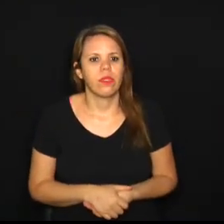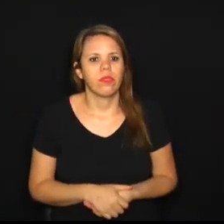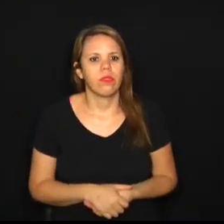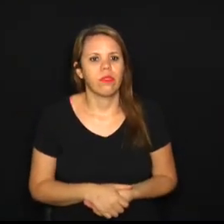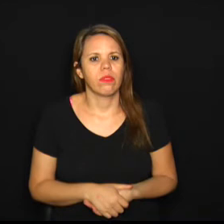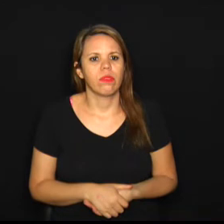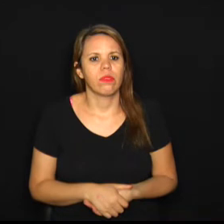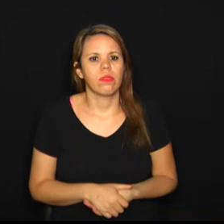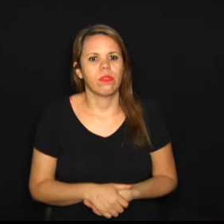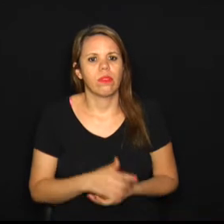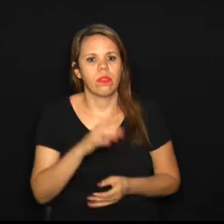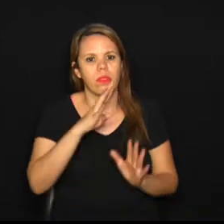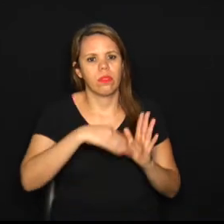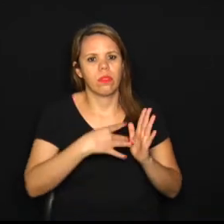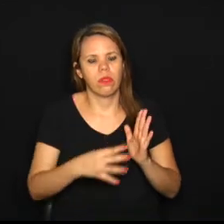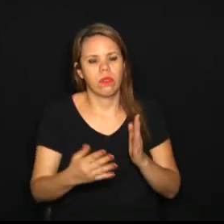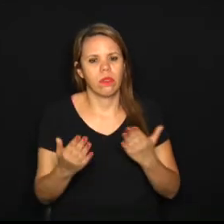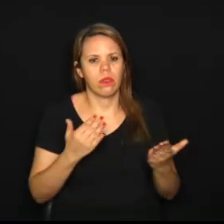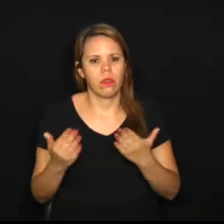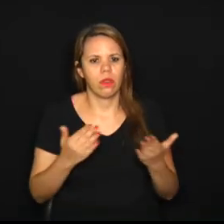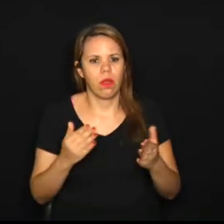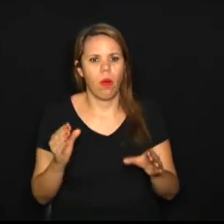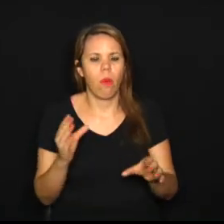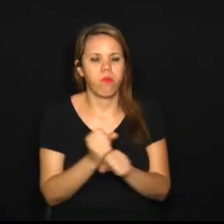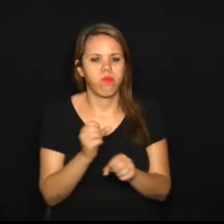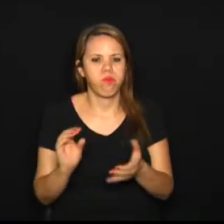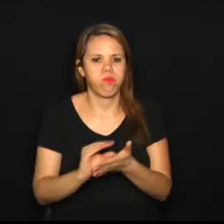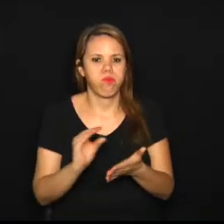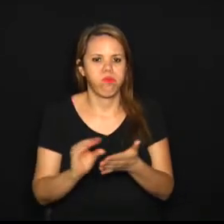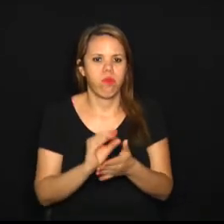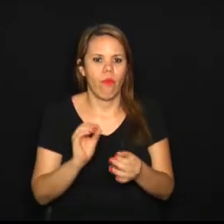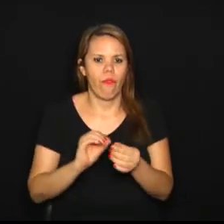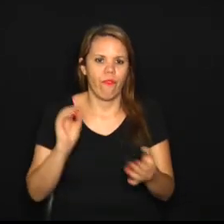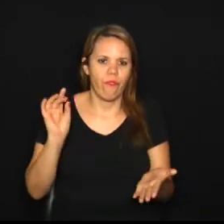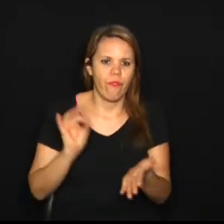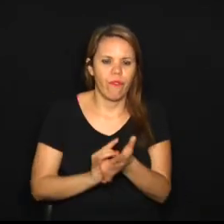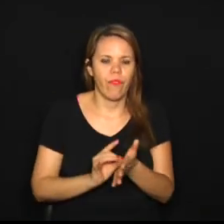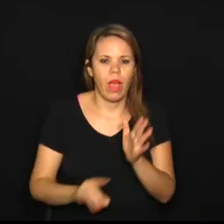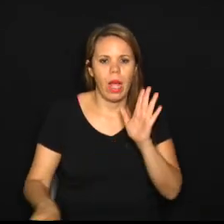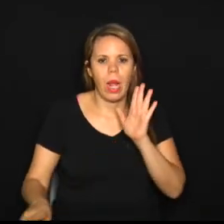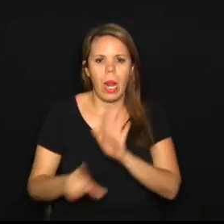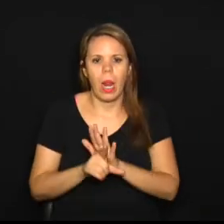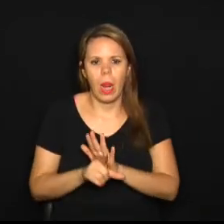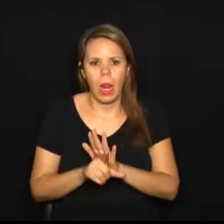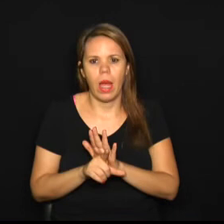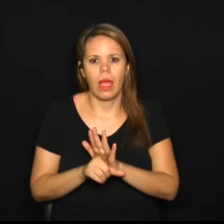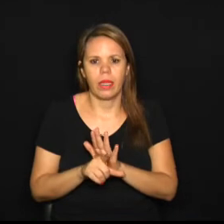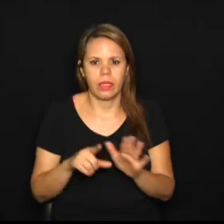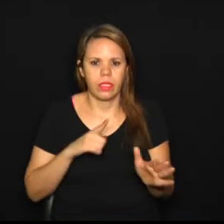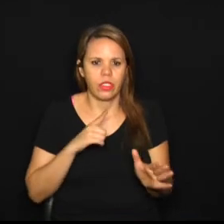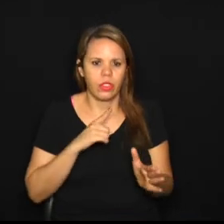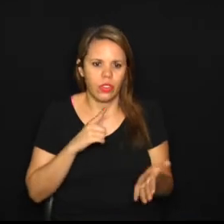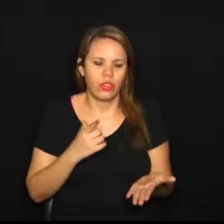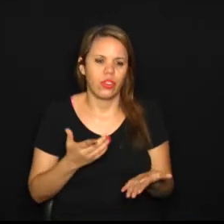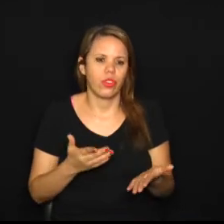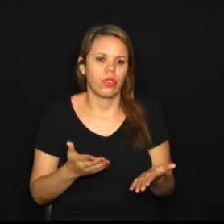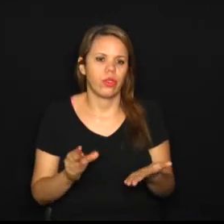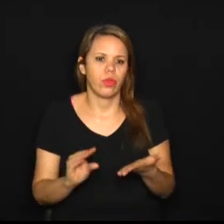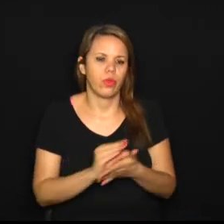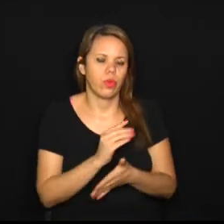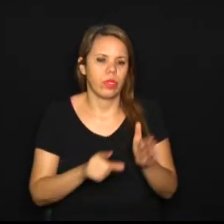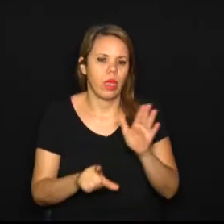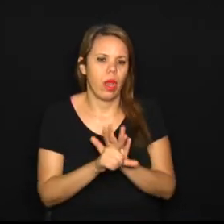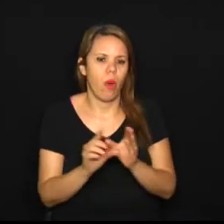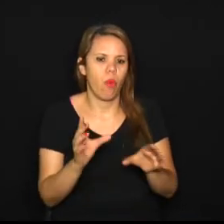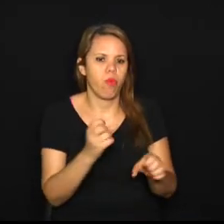Essa outra tabela a gente compara o orçamento realizado com aquilo que foi previsto na lei orçamentária. Então, a lei orçamentária